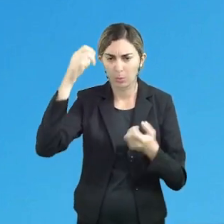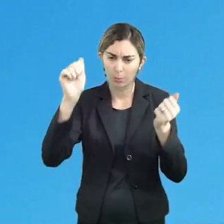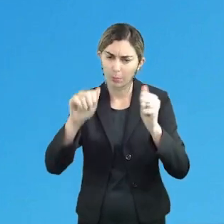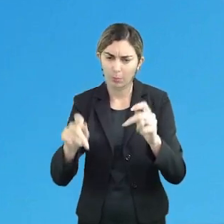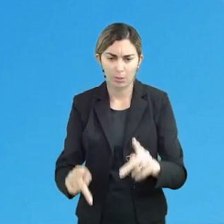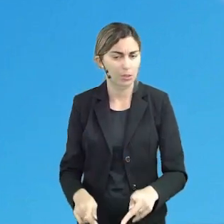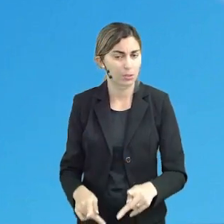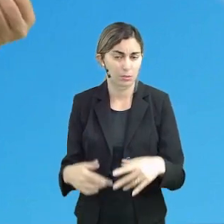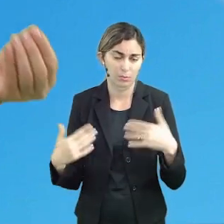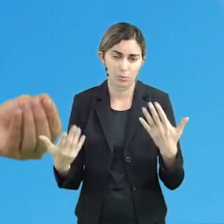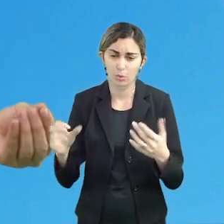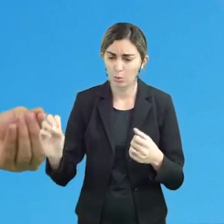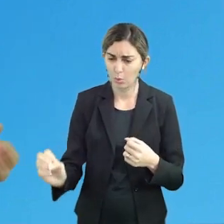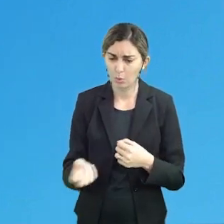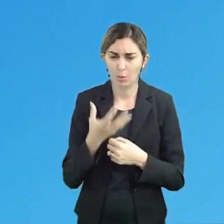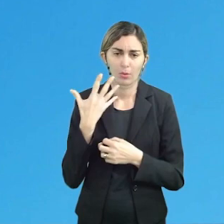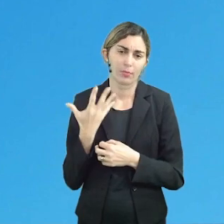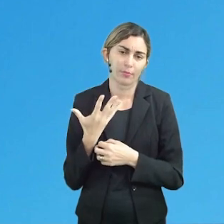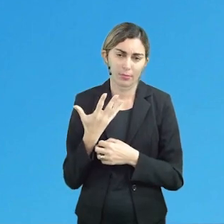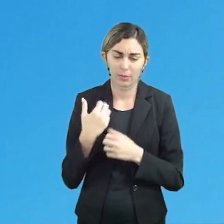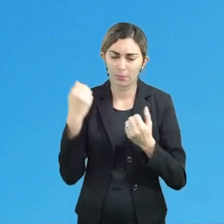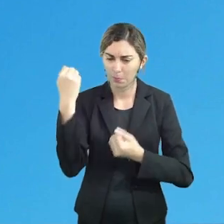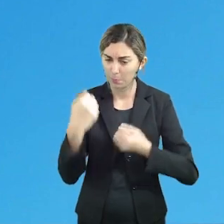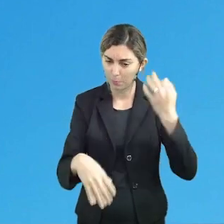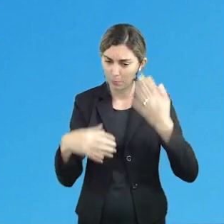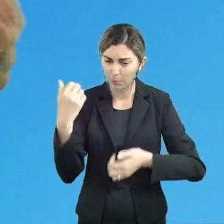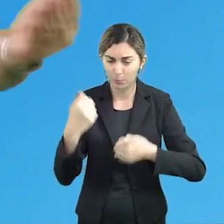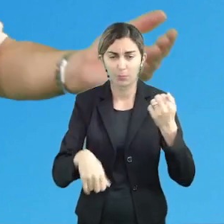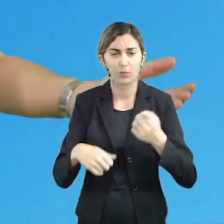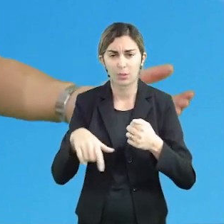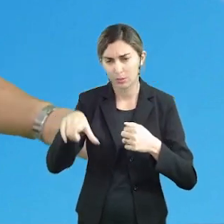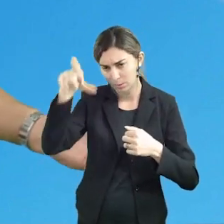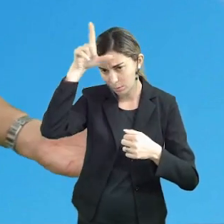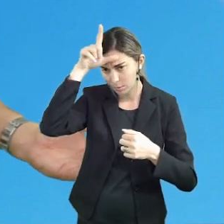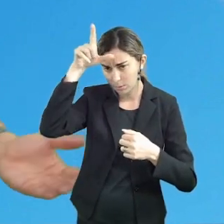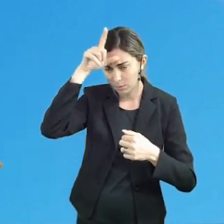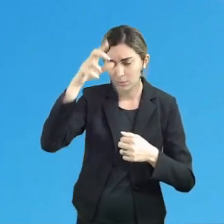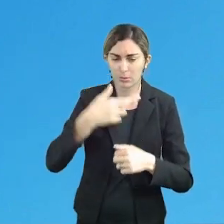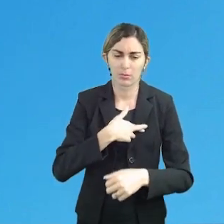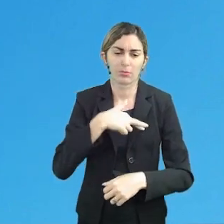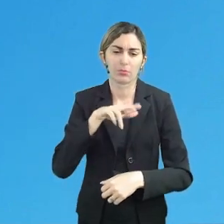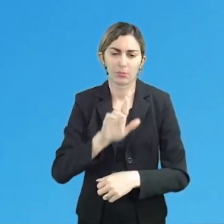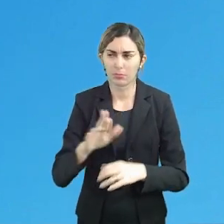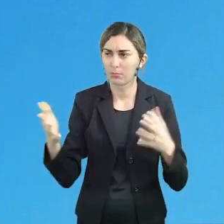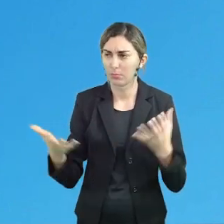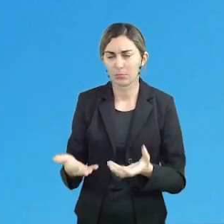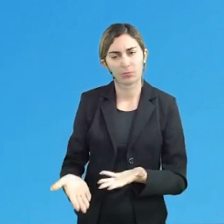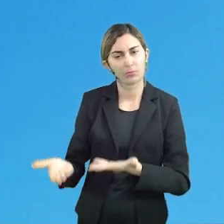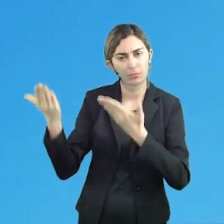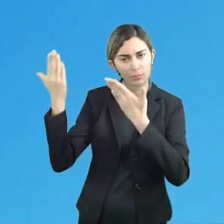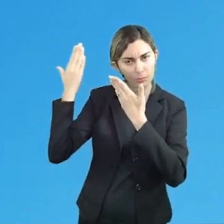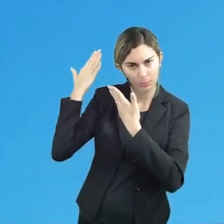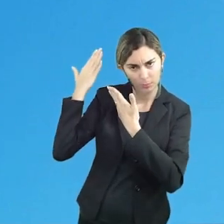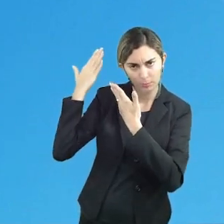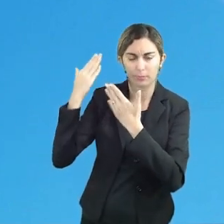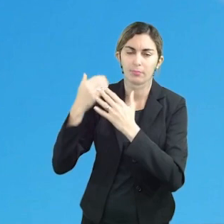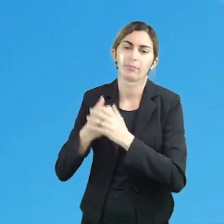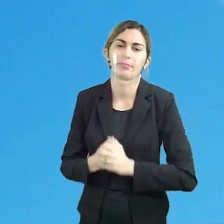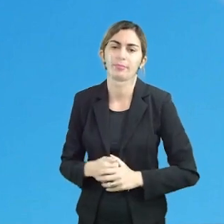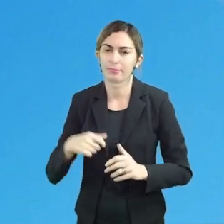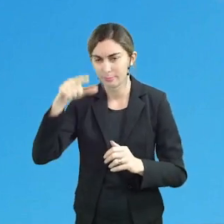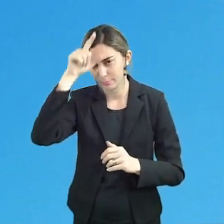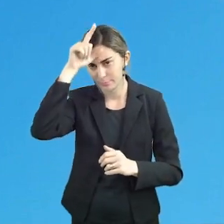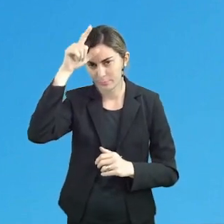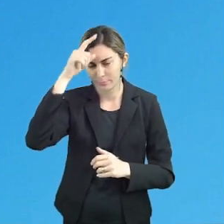é isso aí. A nova série vai tratar de quê? De lideranças religiosas. Hoje vamos tratar dessa liderança